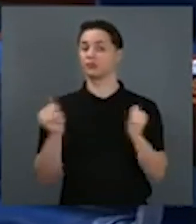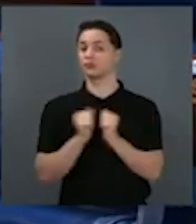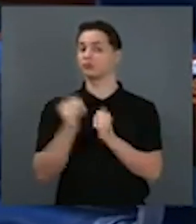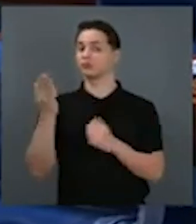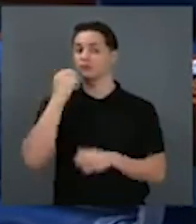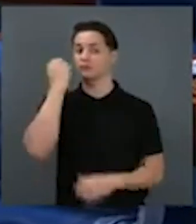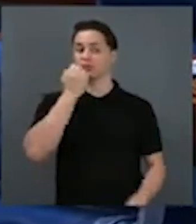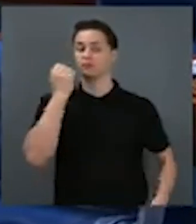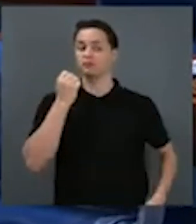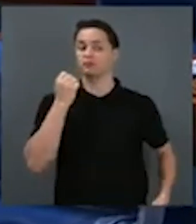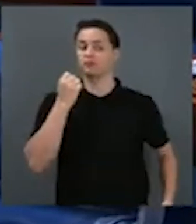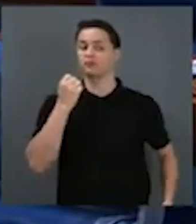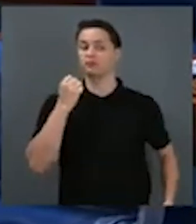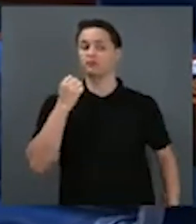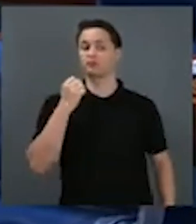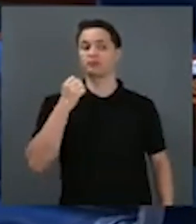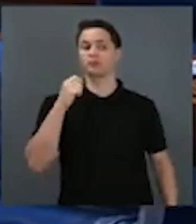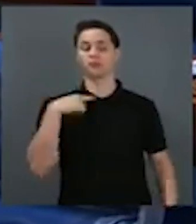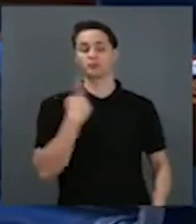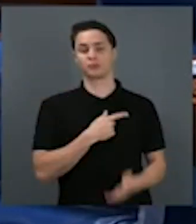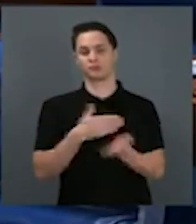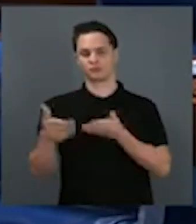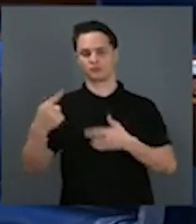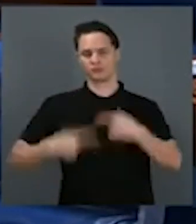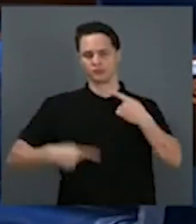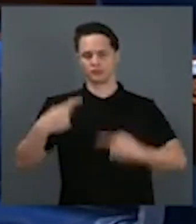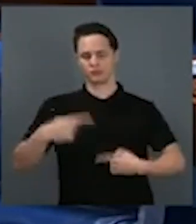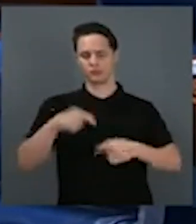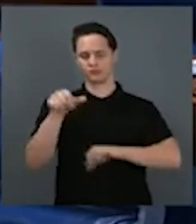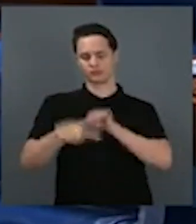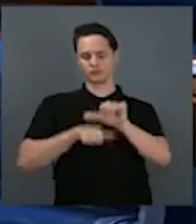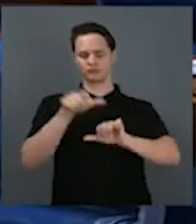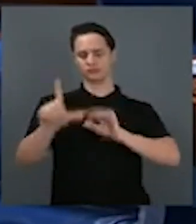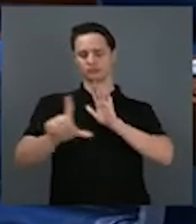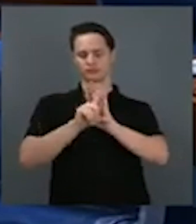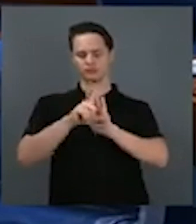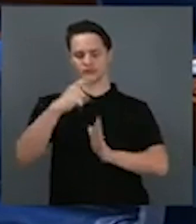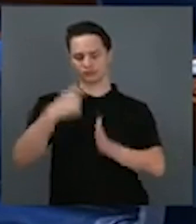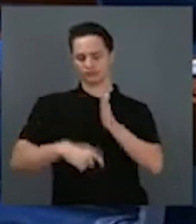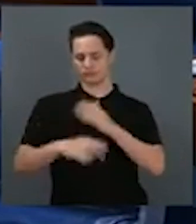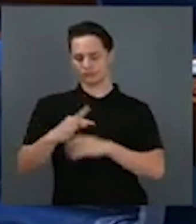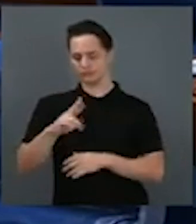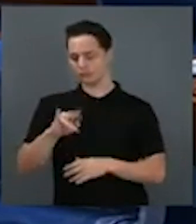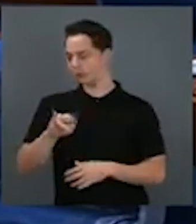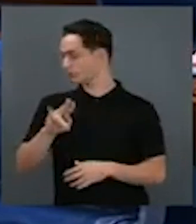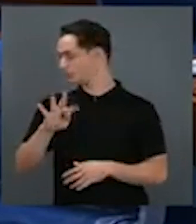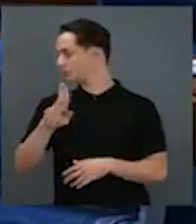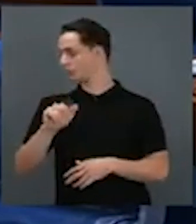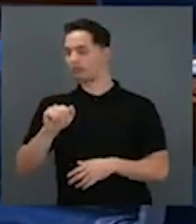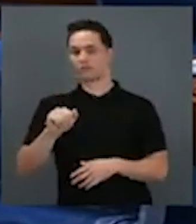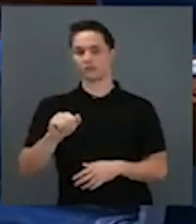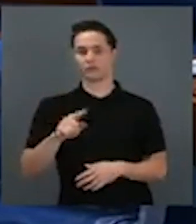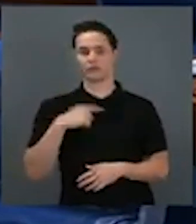Braga. Nós estamos começando a discutir a questão da reforma tributária. Eu, como